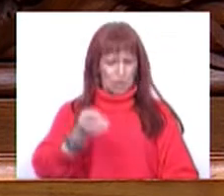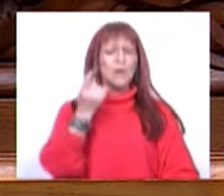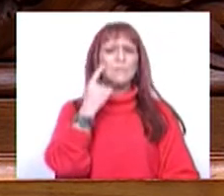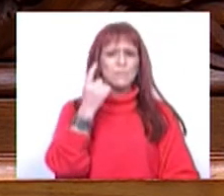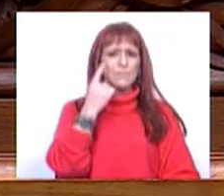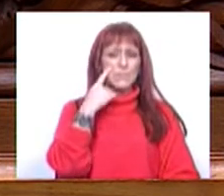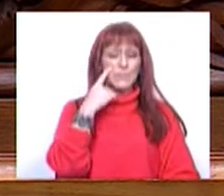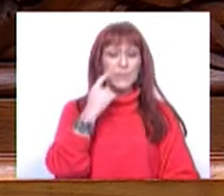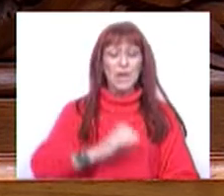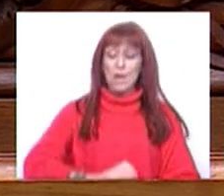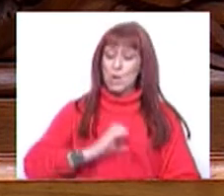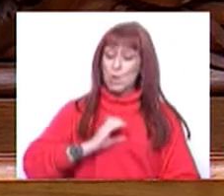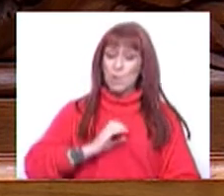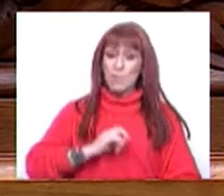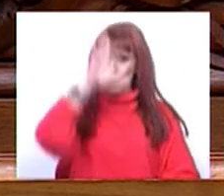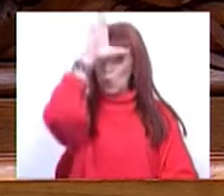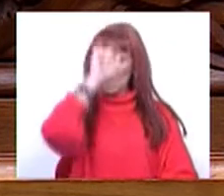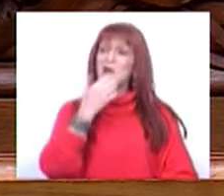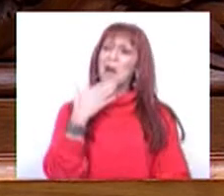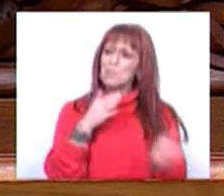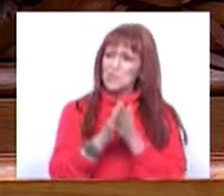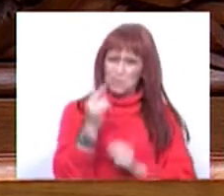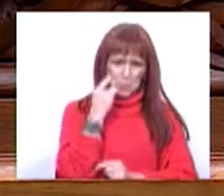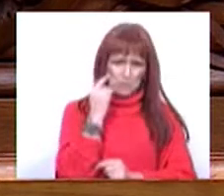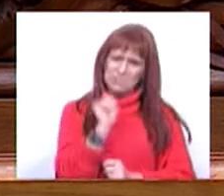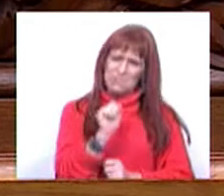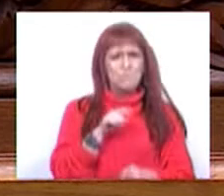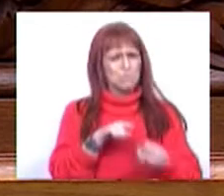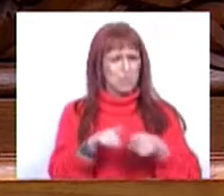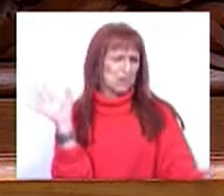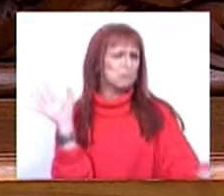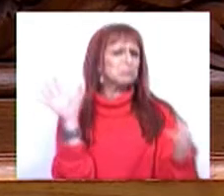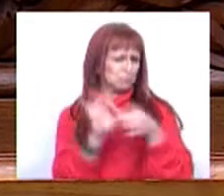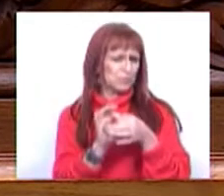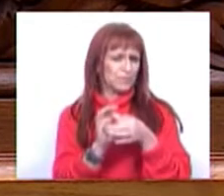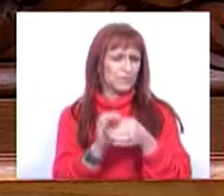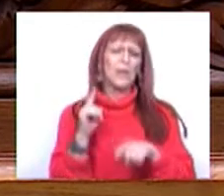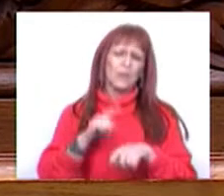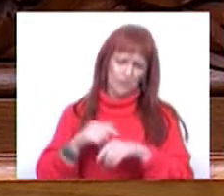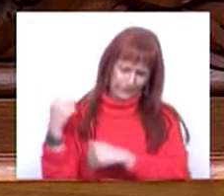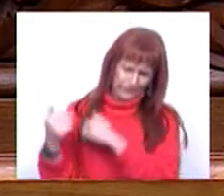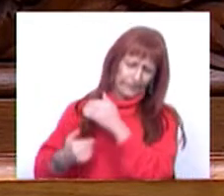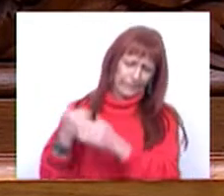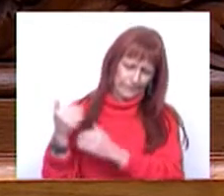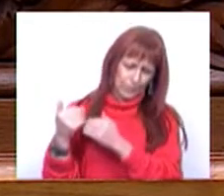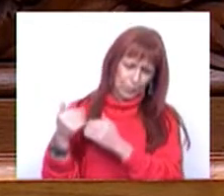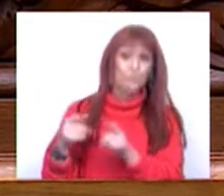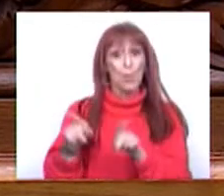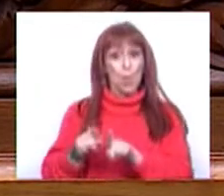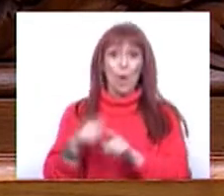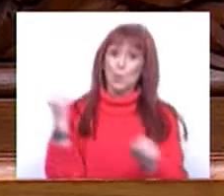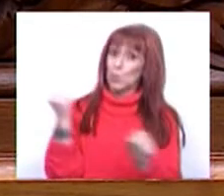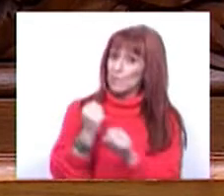conhecimento e confiam que o governo usará o conhecimento nas suas políticas. Levou tempo e será sempre